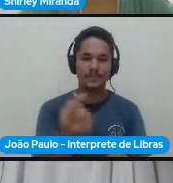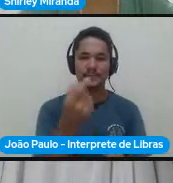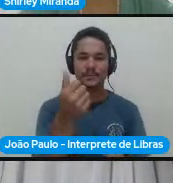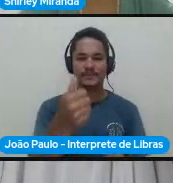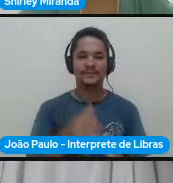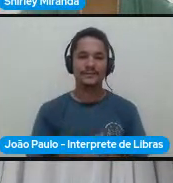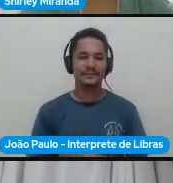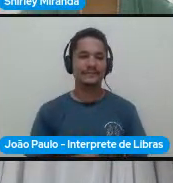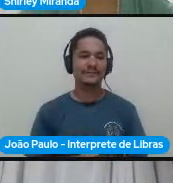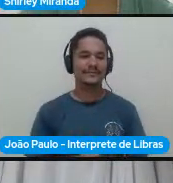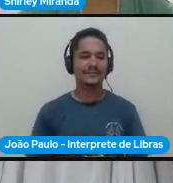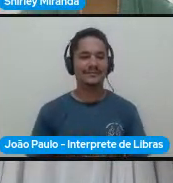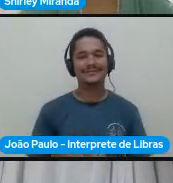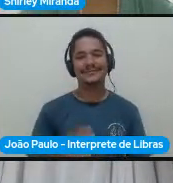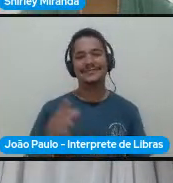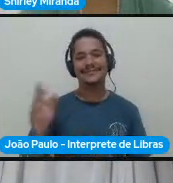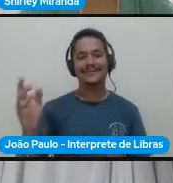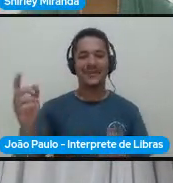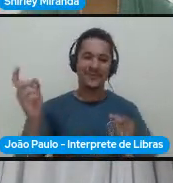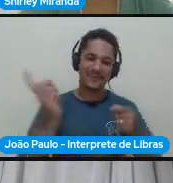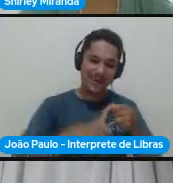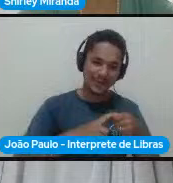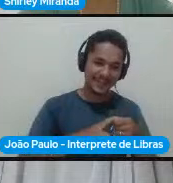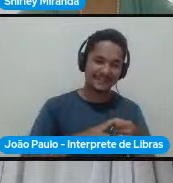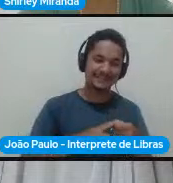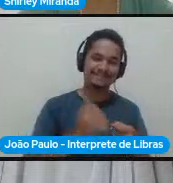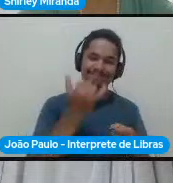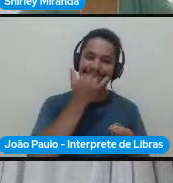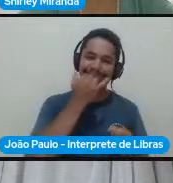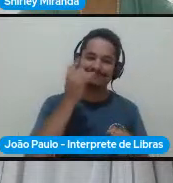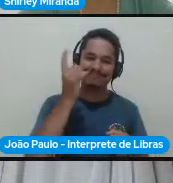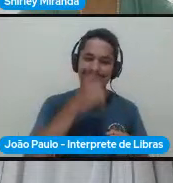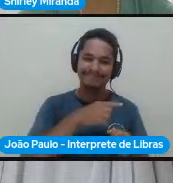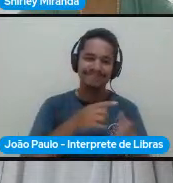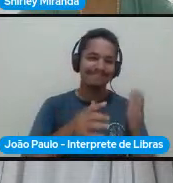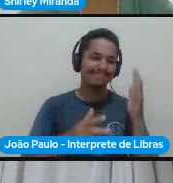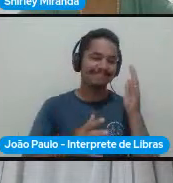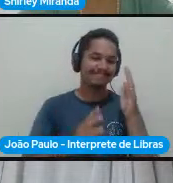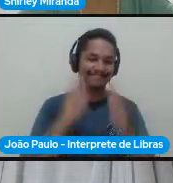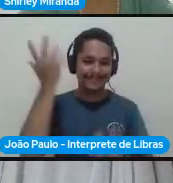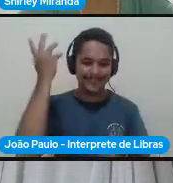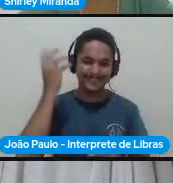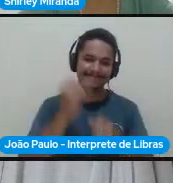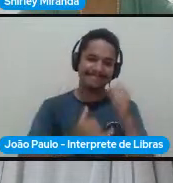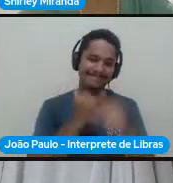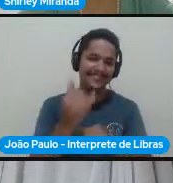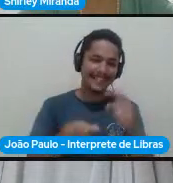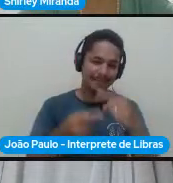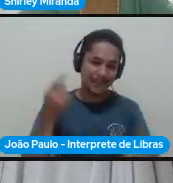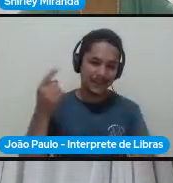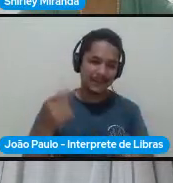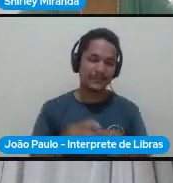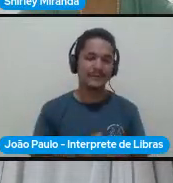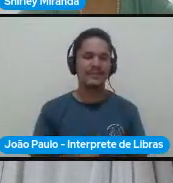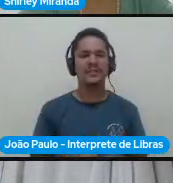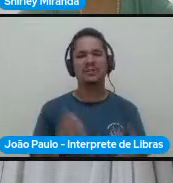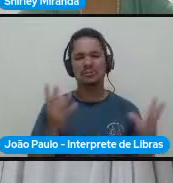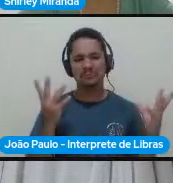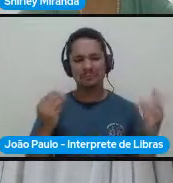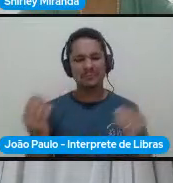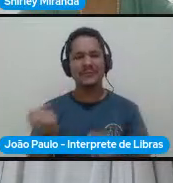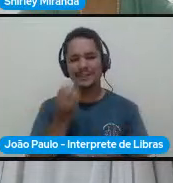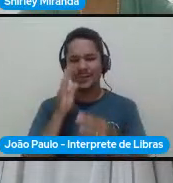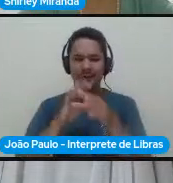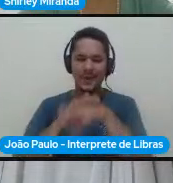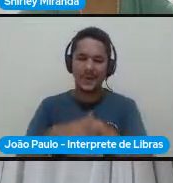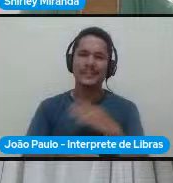Ô, Diego, eu voltei, viu, gente? Desculpa aí a falha na conexão. Tem muita gente dando boa noite, muitas